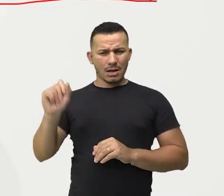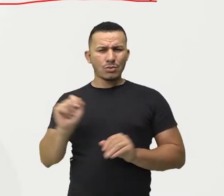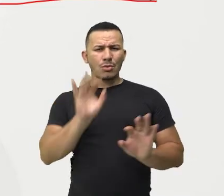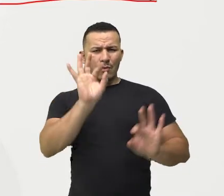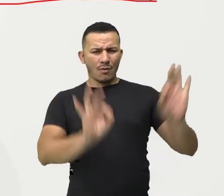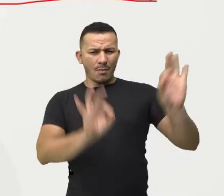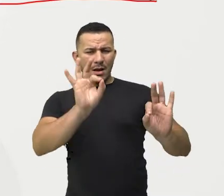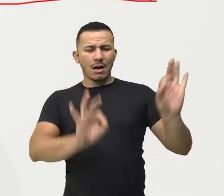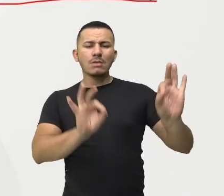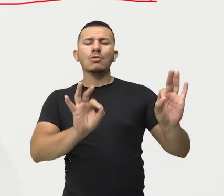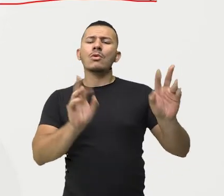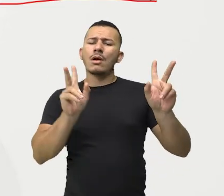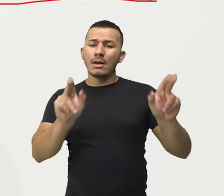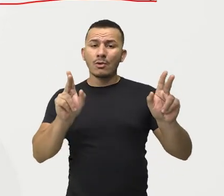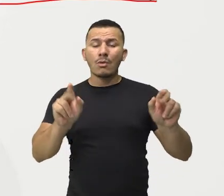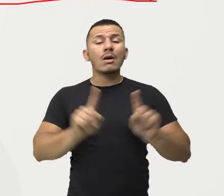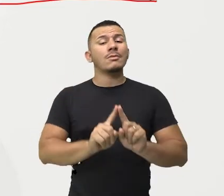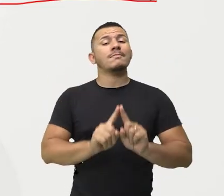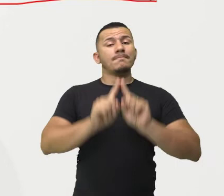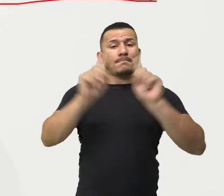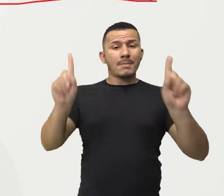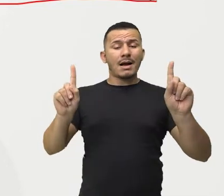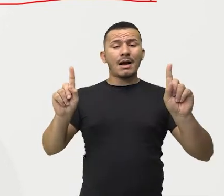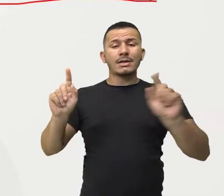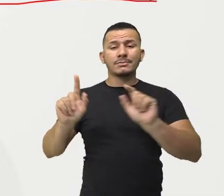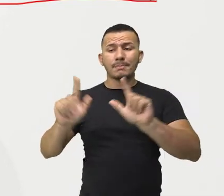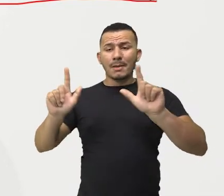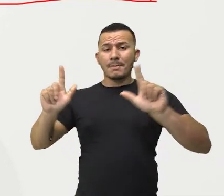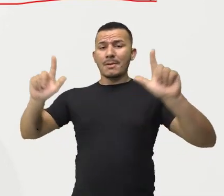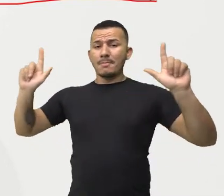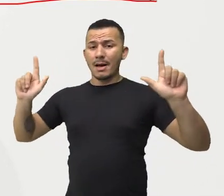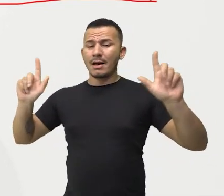medidas são alteradas, a transformação se chama